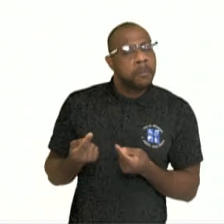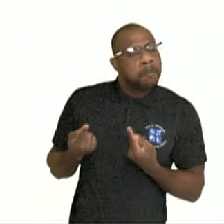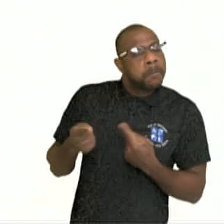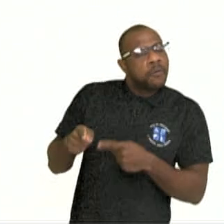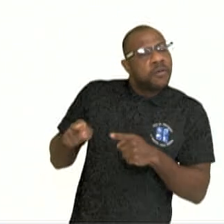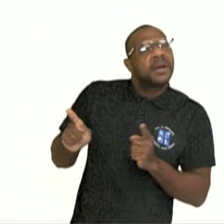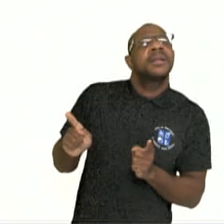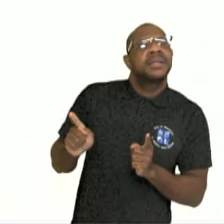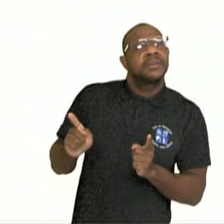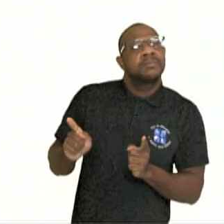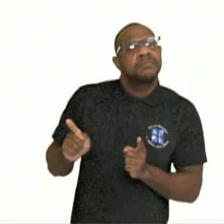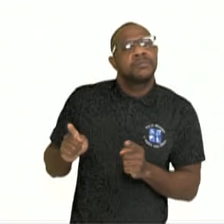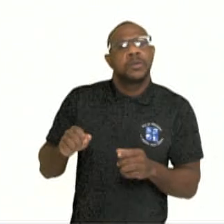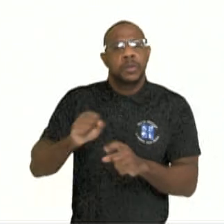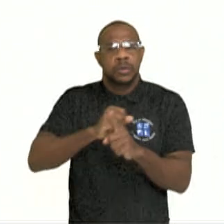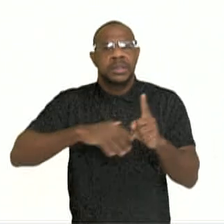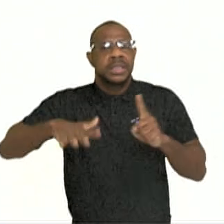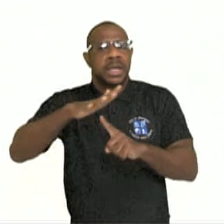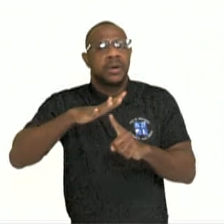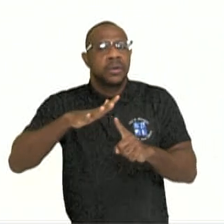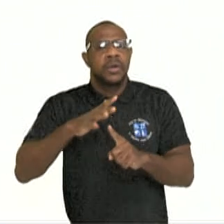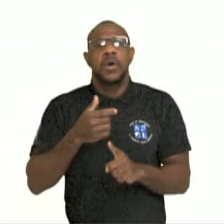pelo autor. Já voltamos.